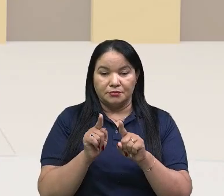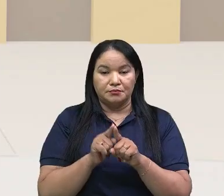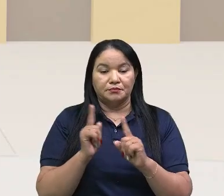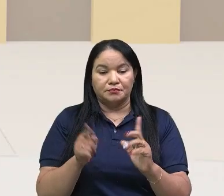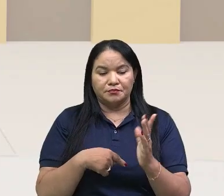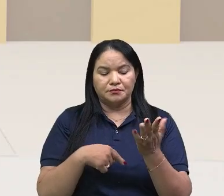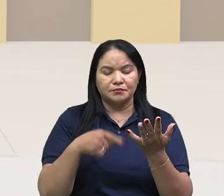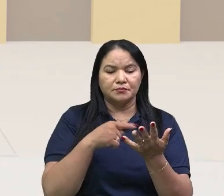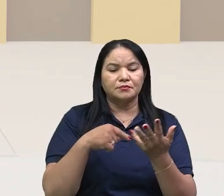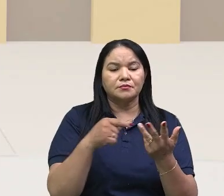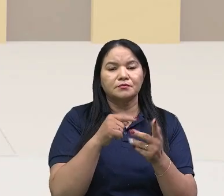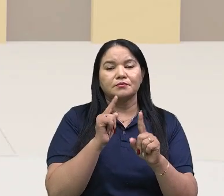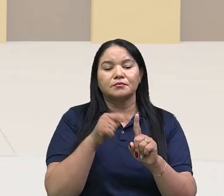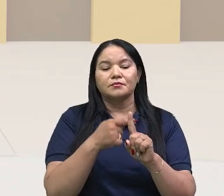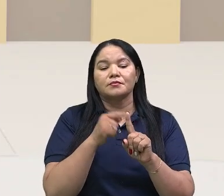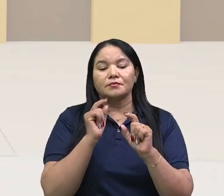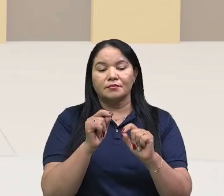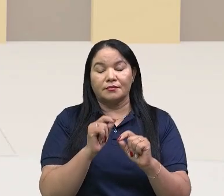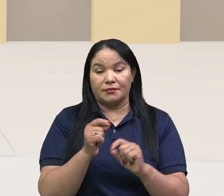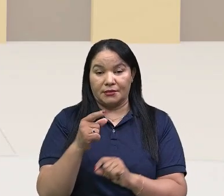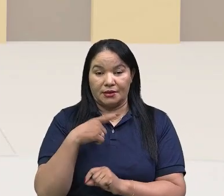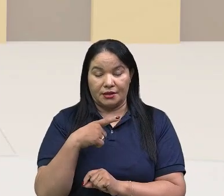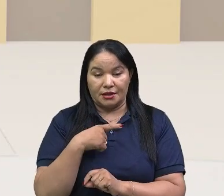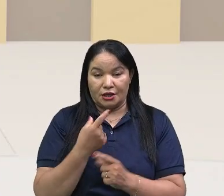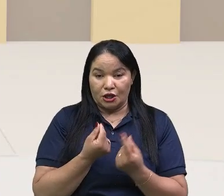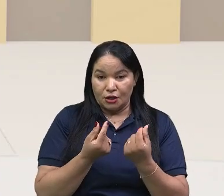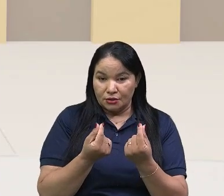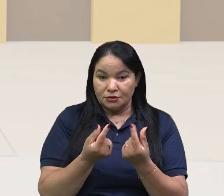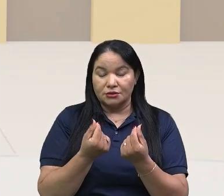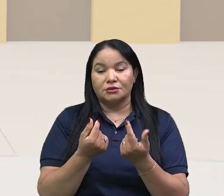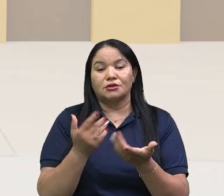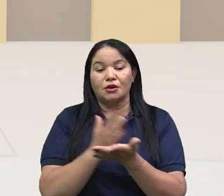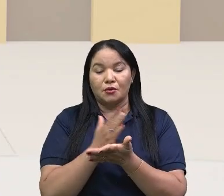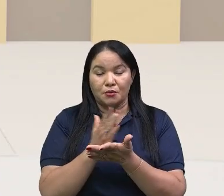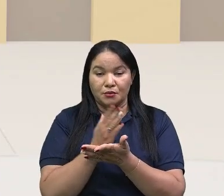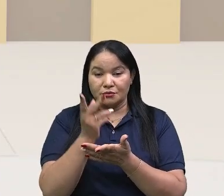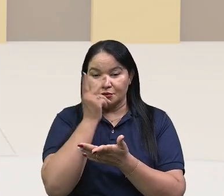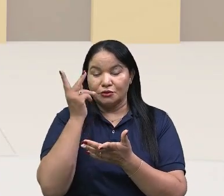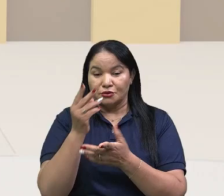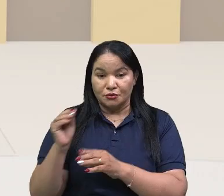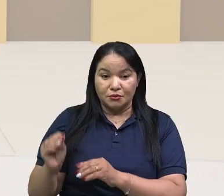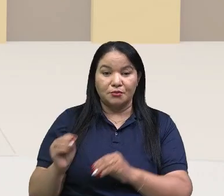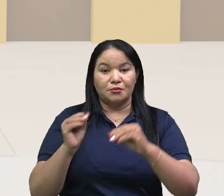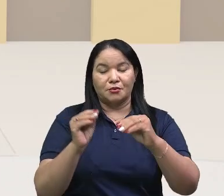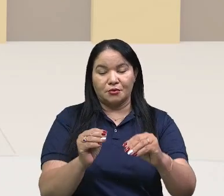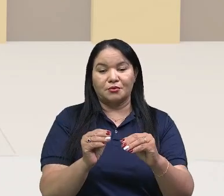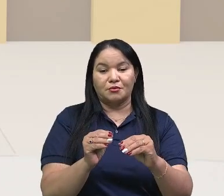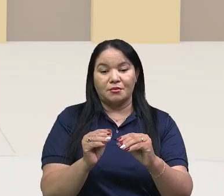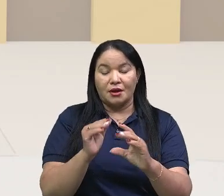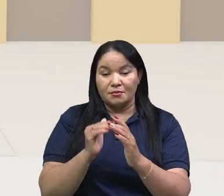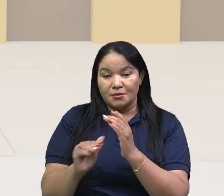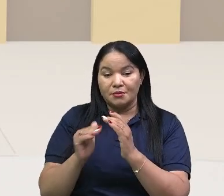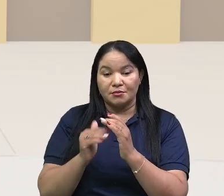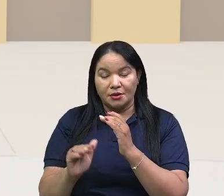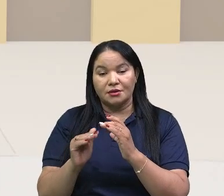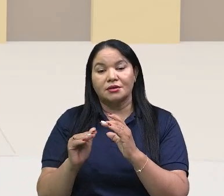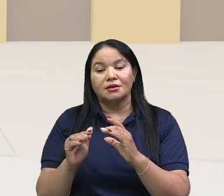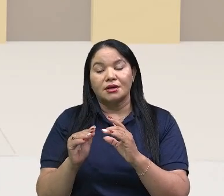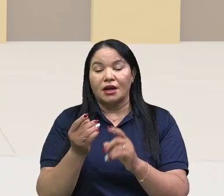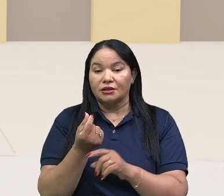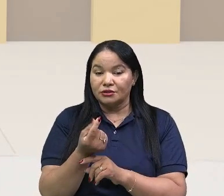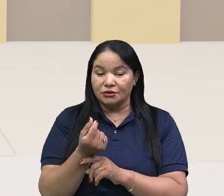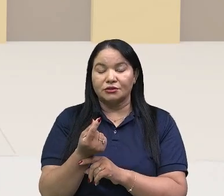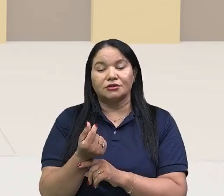de remessas, que é o envio ali de dinheiro pelos imigrantes, né, que acaba sendo fundamental para a economia